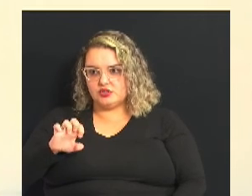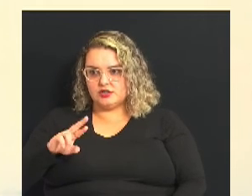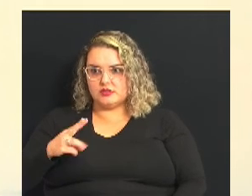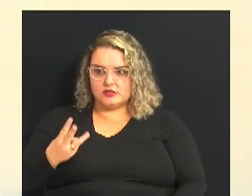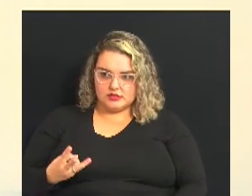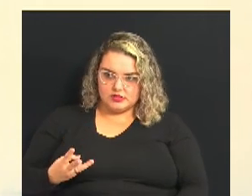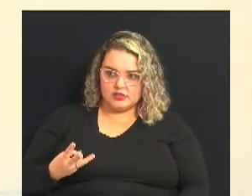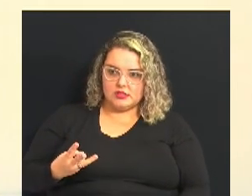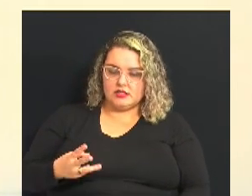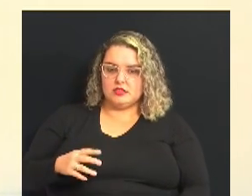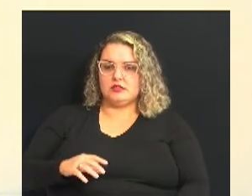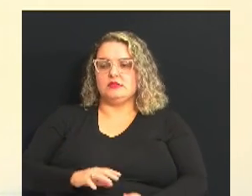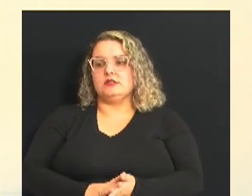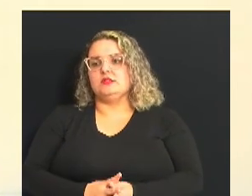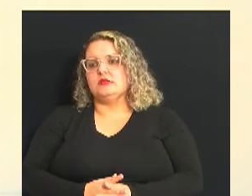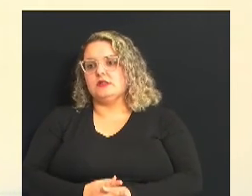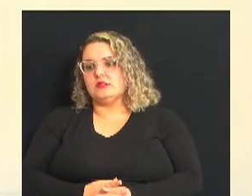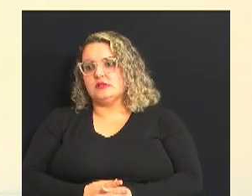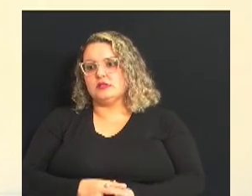uma disponibilidade de